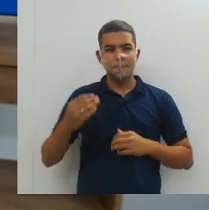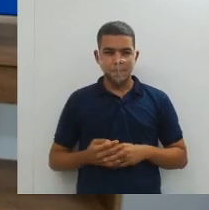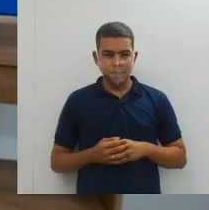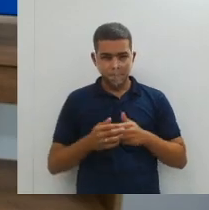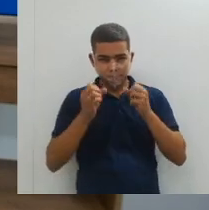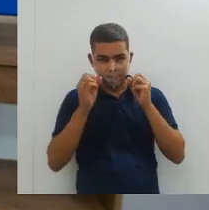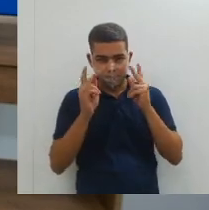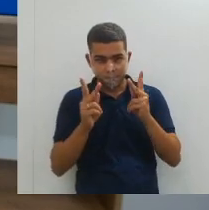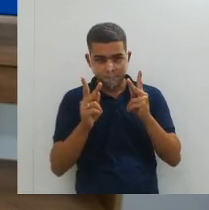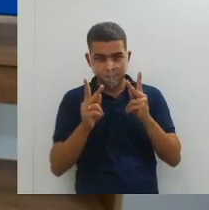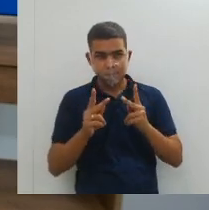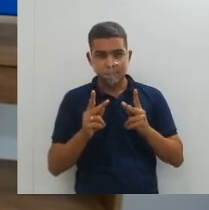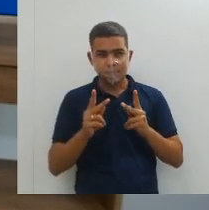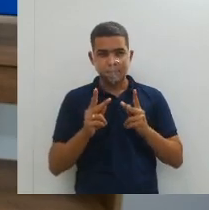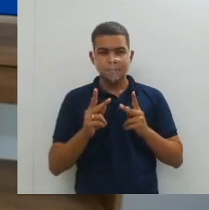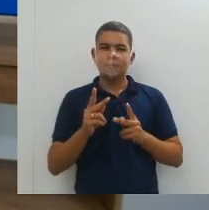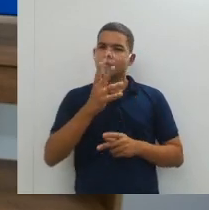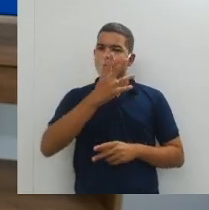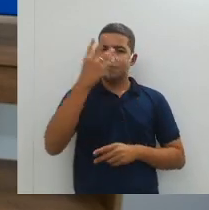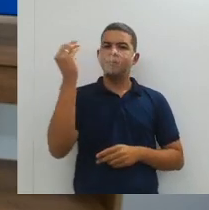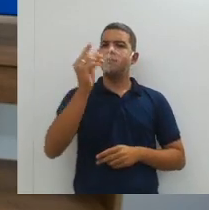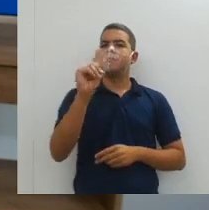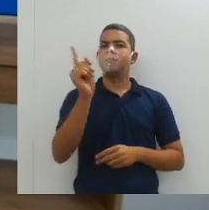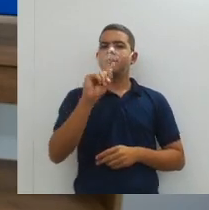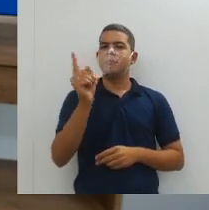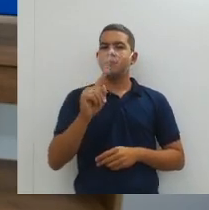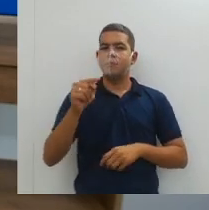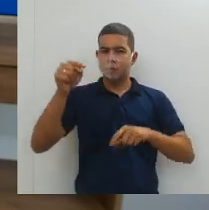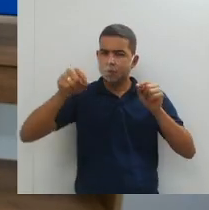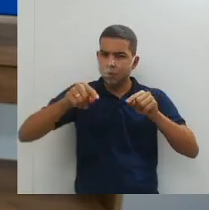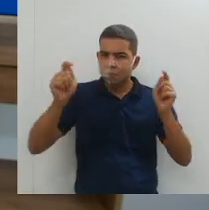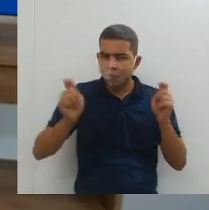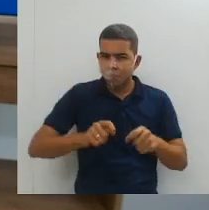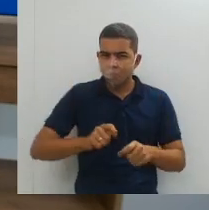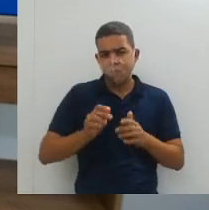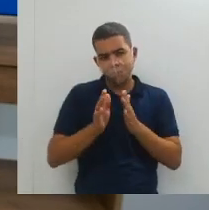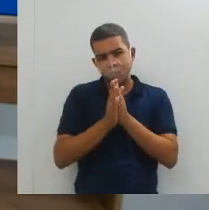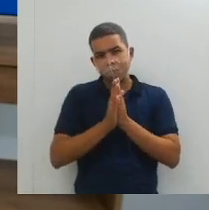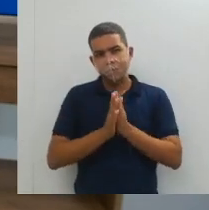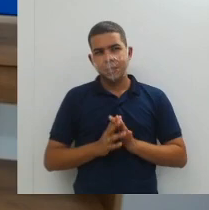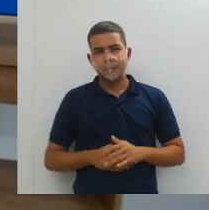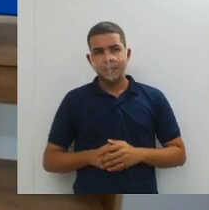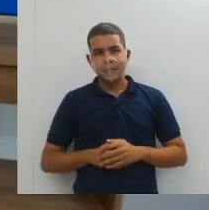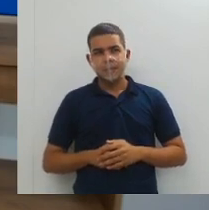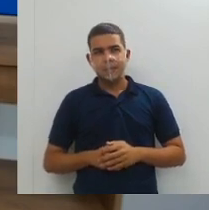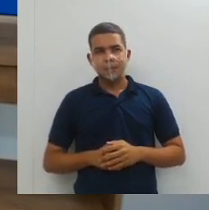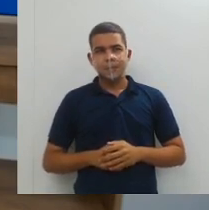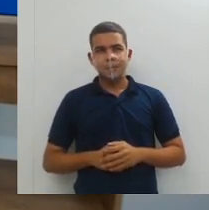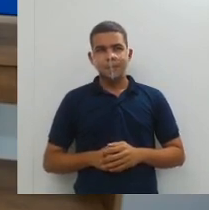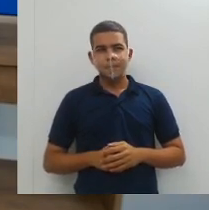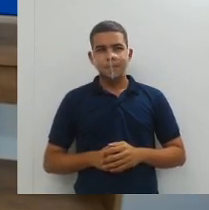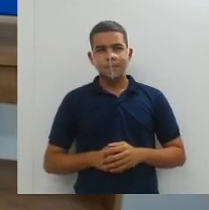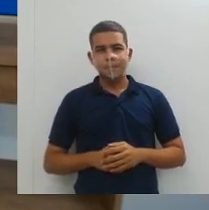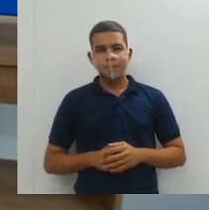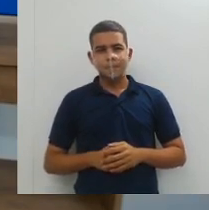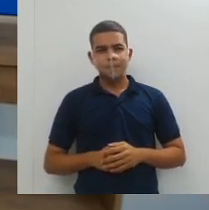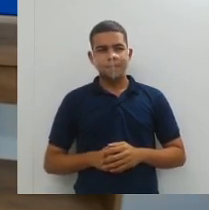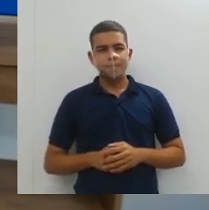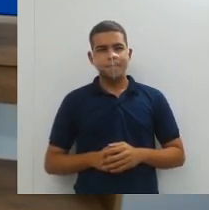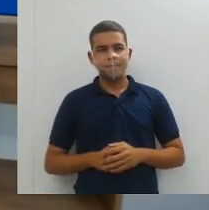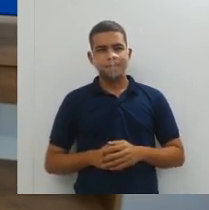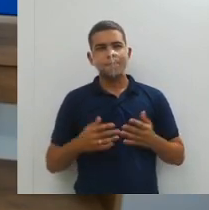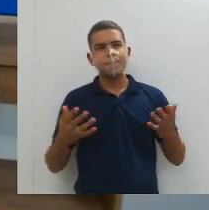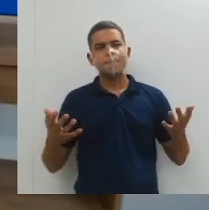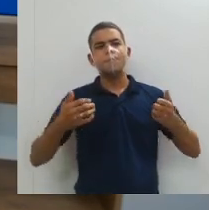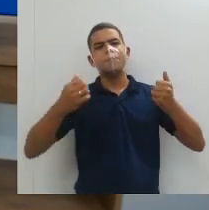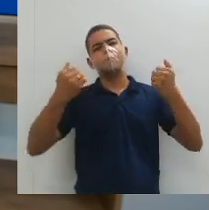notificações, ok? Não deixe de fazer isso agora, se for possível. Muito obrigado e vamos seguir com a aula de hoje. Então, como eu